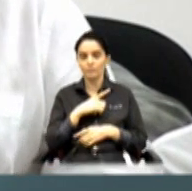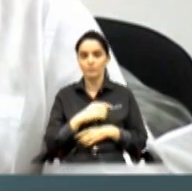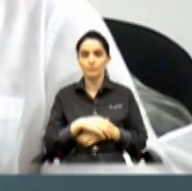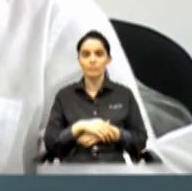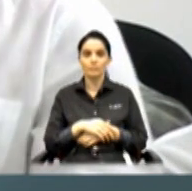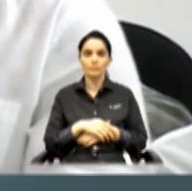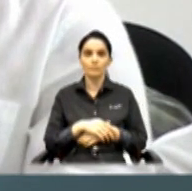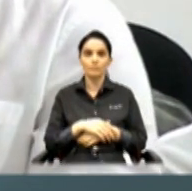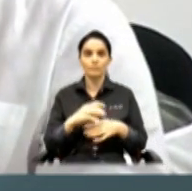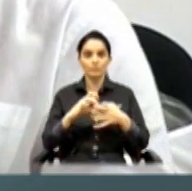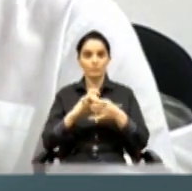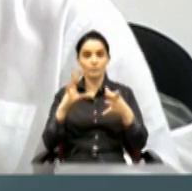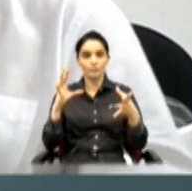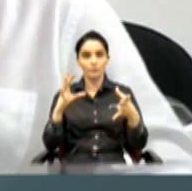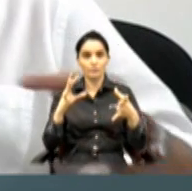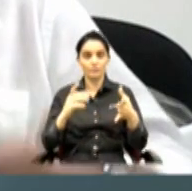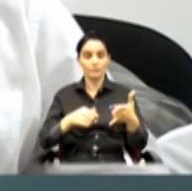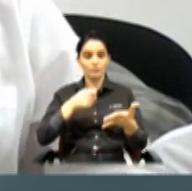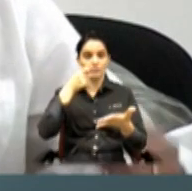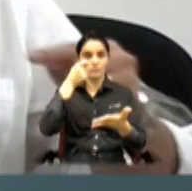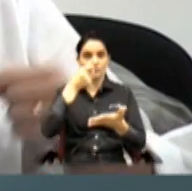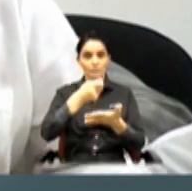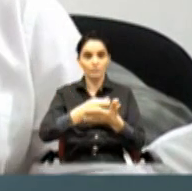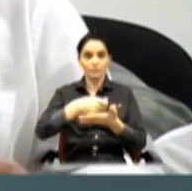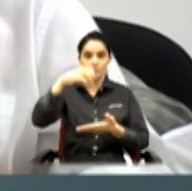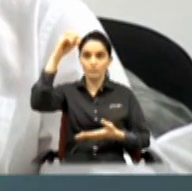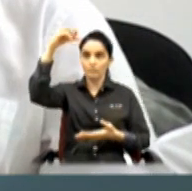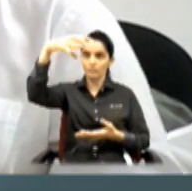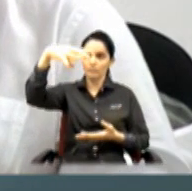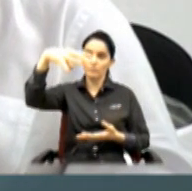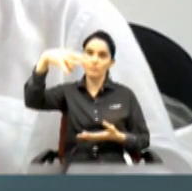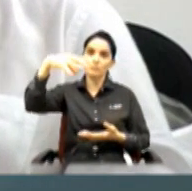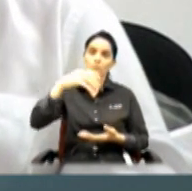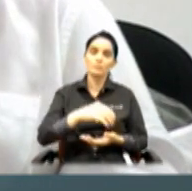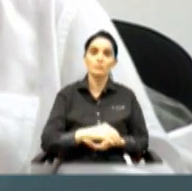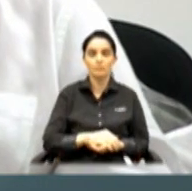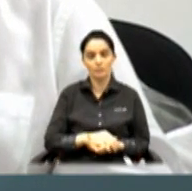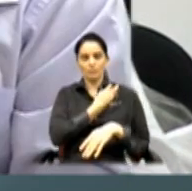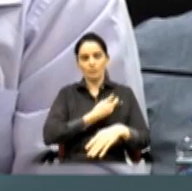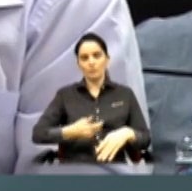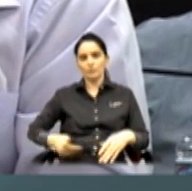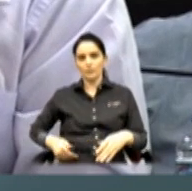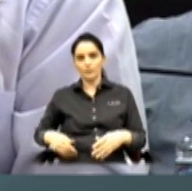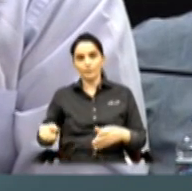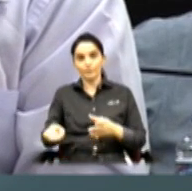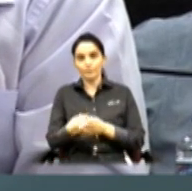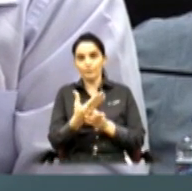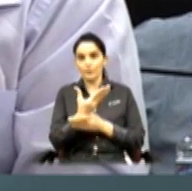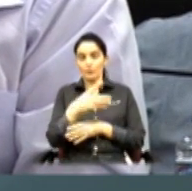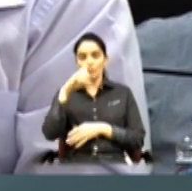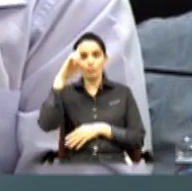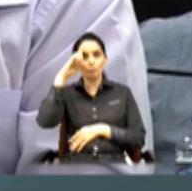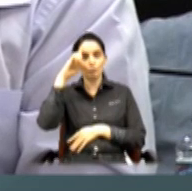compra de luzes que são referenciadas pelo Inmetro. Já o projeto de